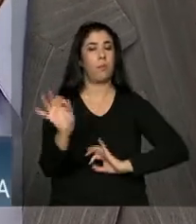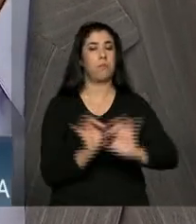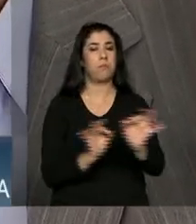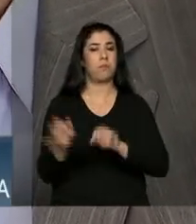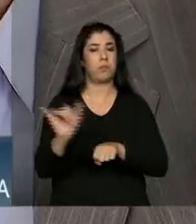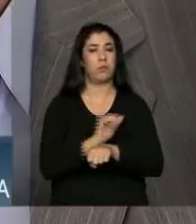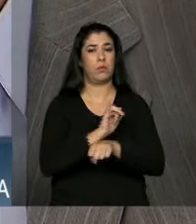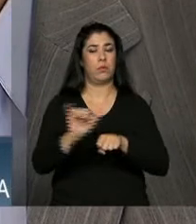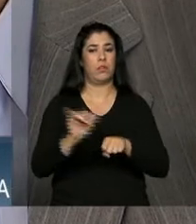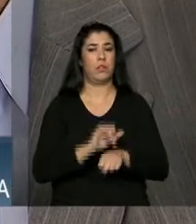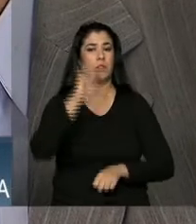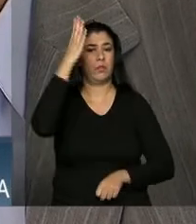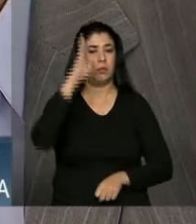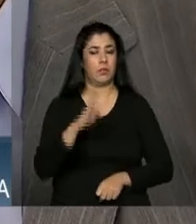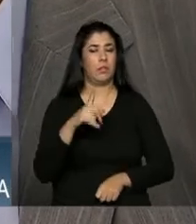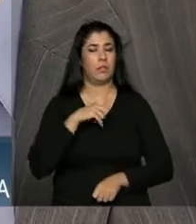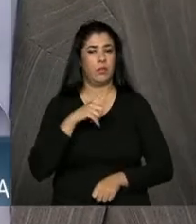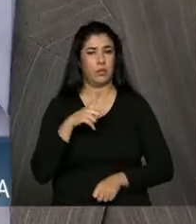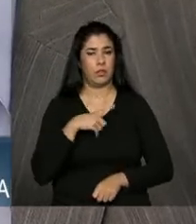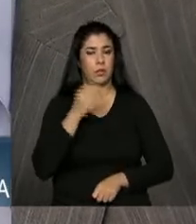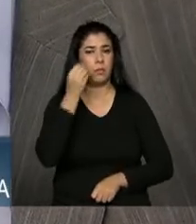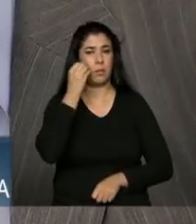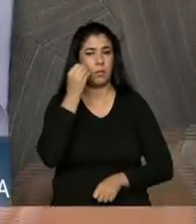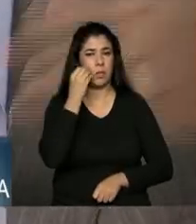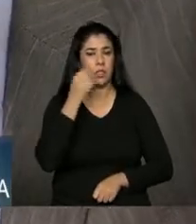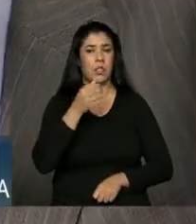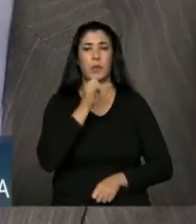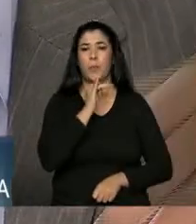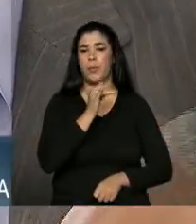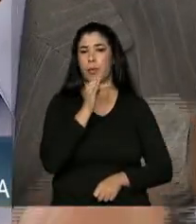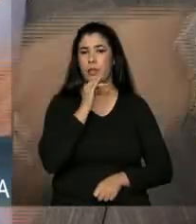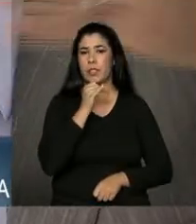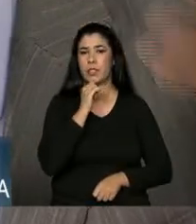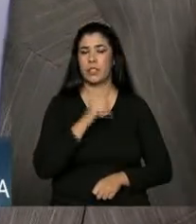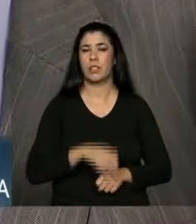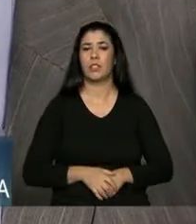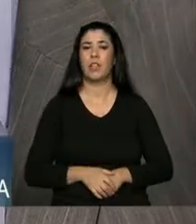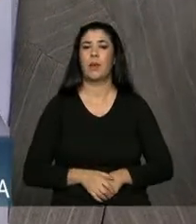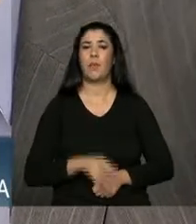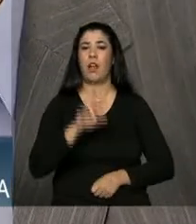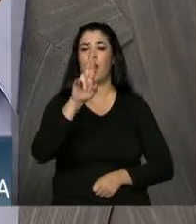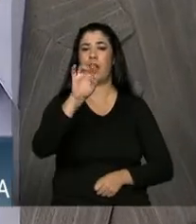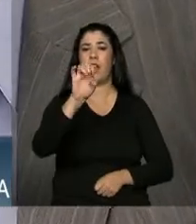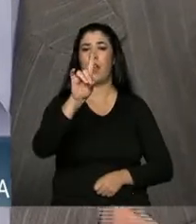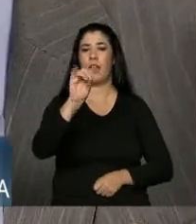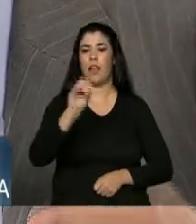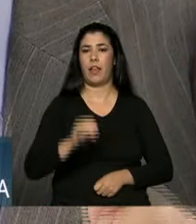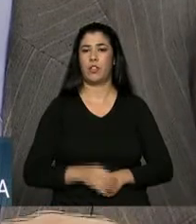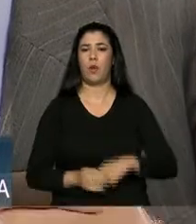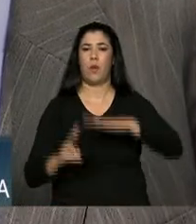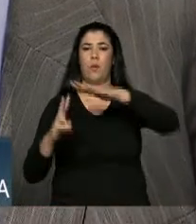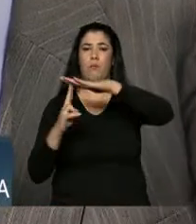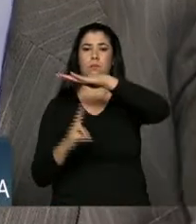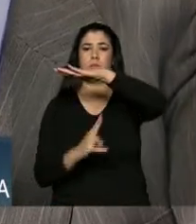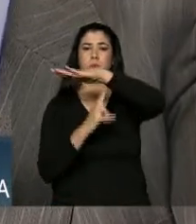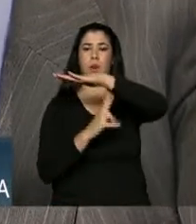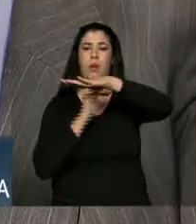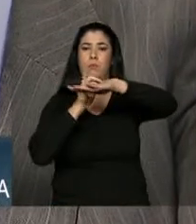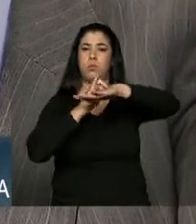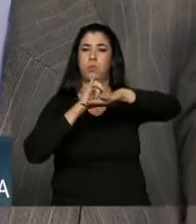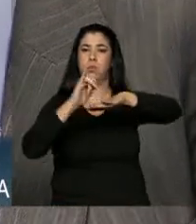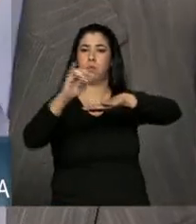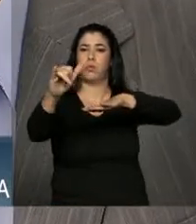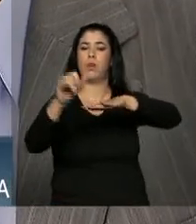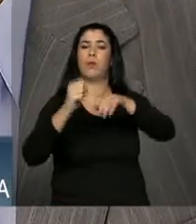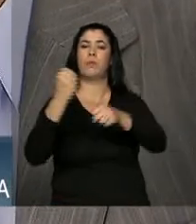esses Grandes projetos estratégicos brasileiros seja de linha de transmissão de mais de 3.000 km seja da construção de uma